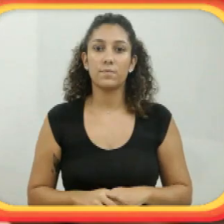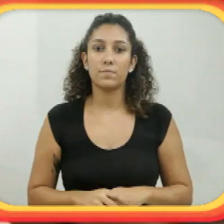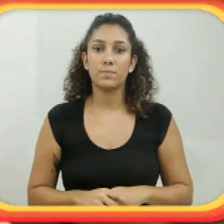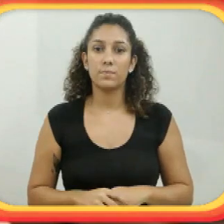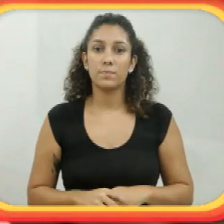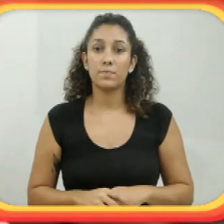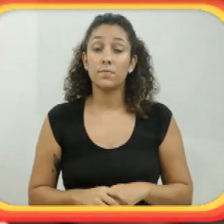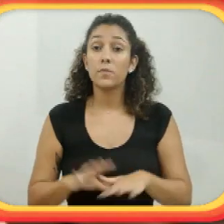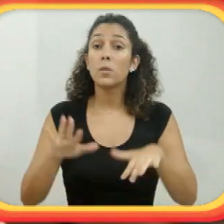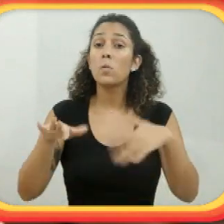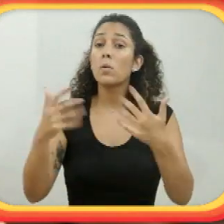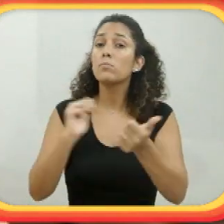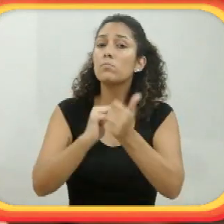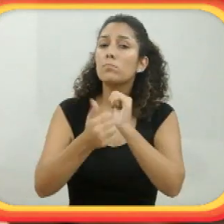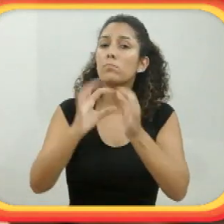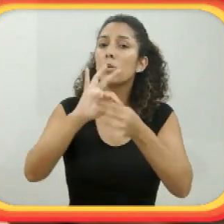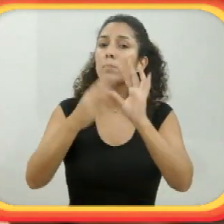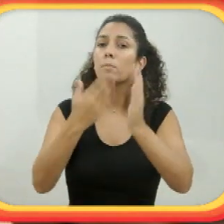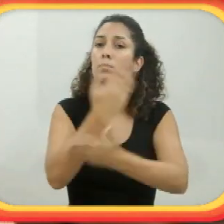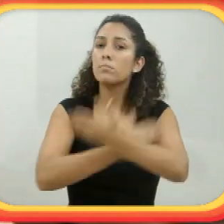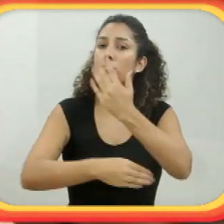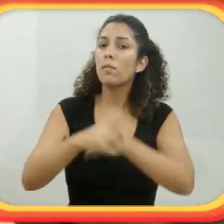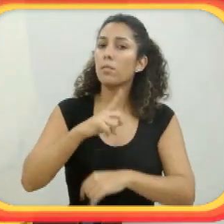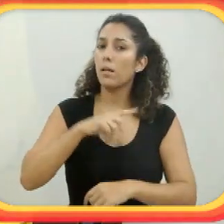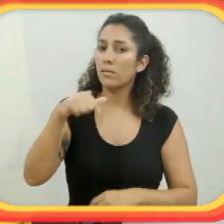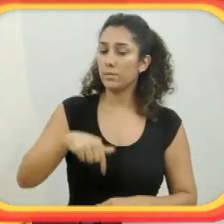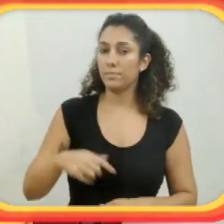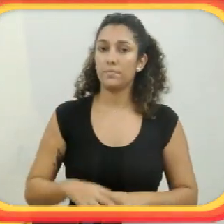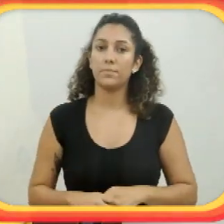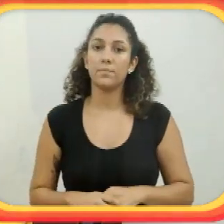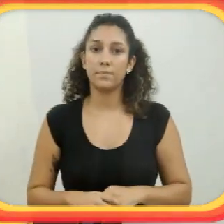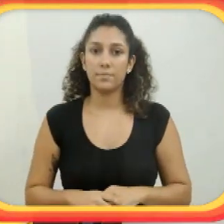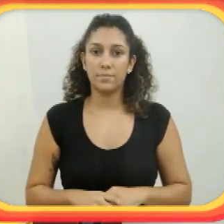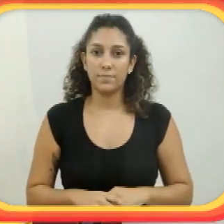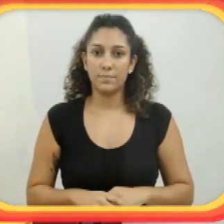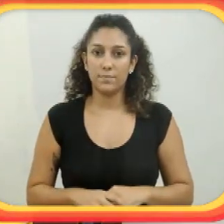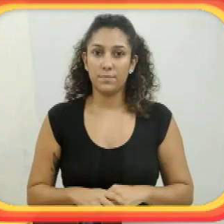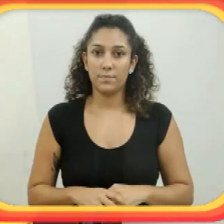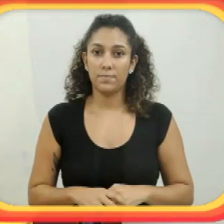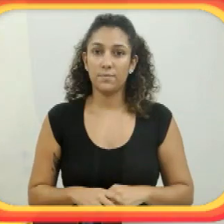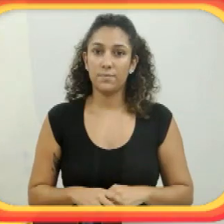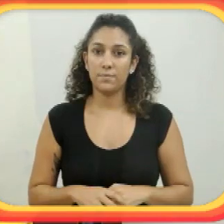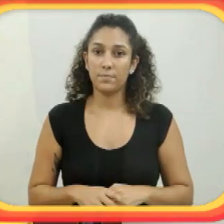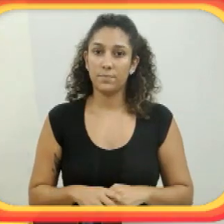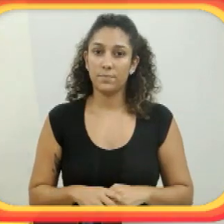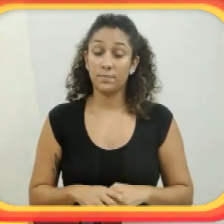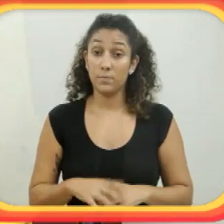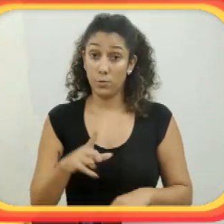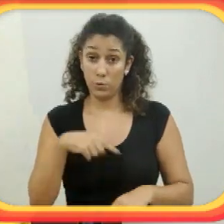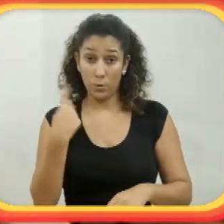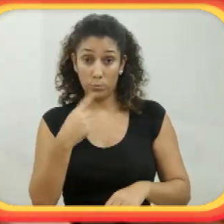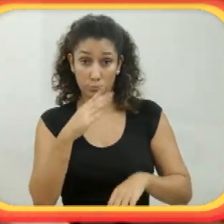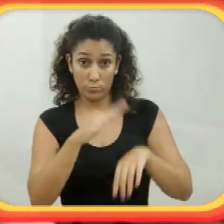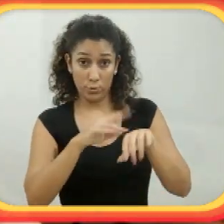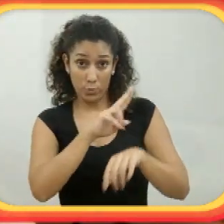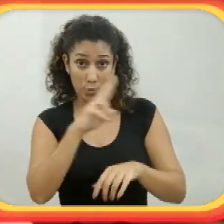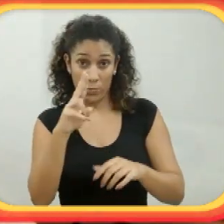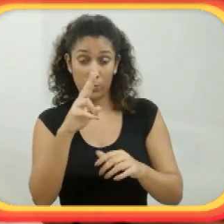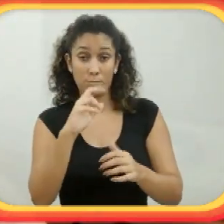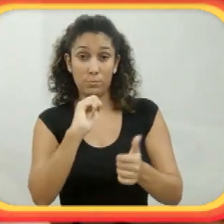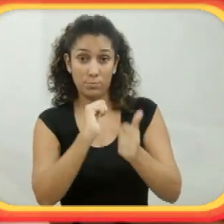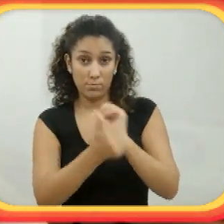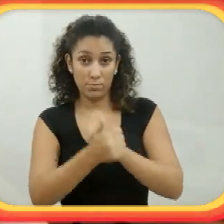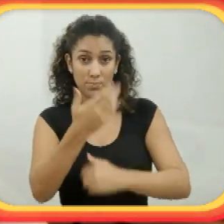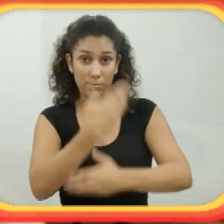campeonatos mundiais e também nos Jogos Paralímpicos. Quais são os esportes paralímpicos que tem aqui? Nós chamamos